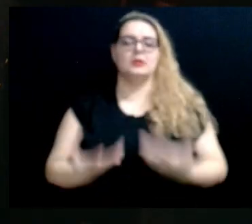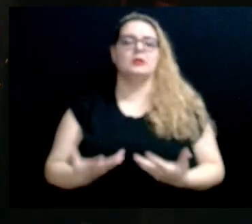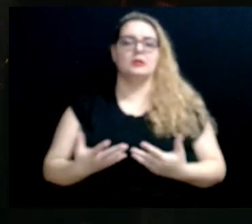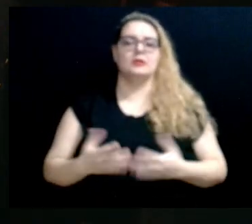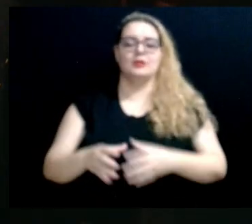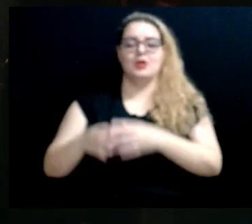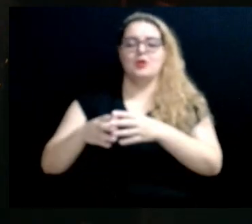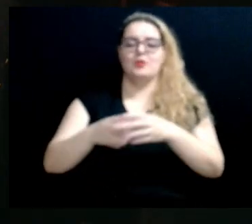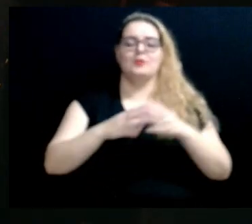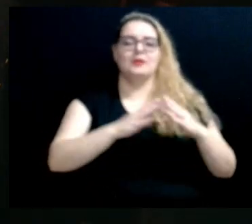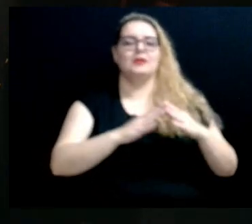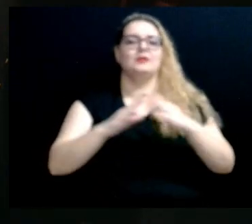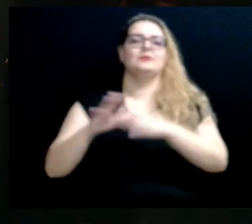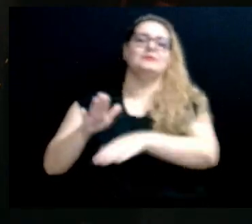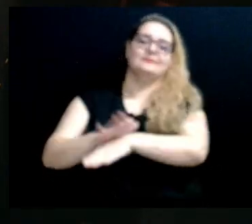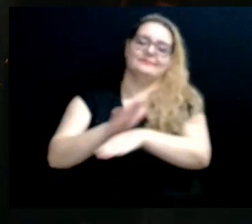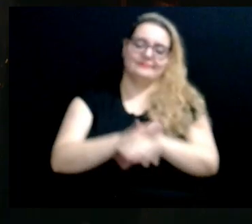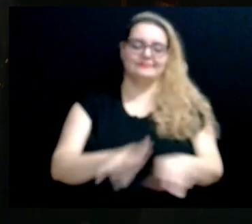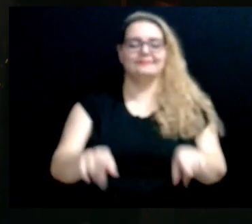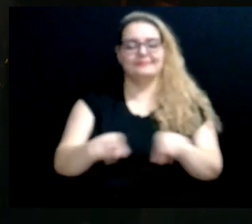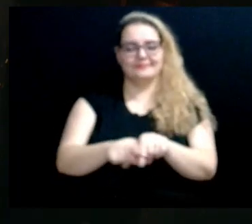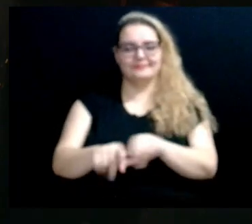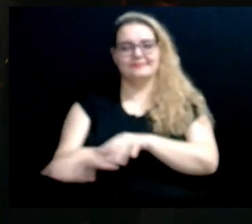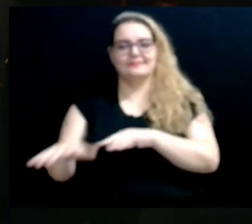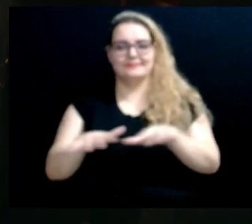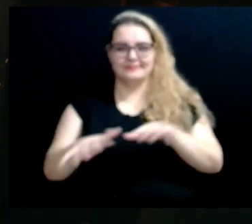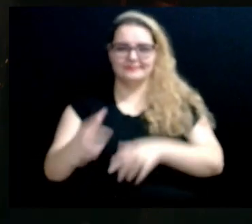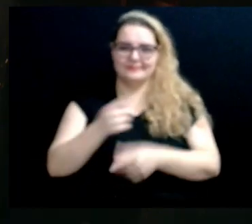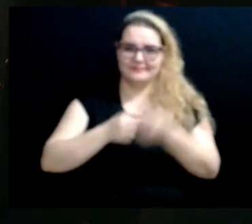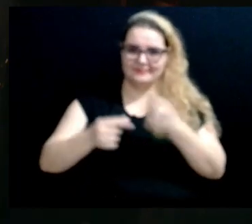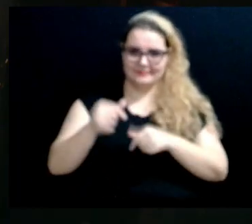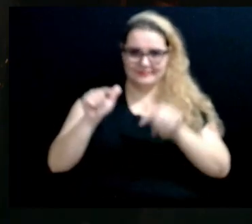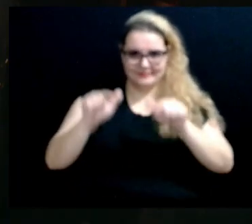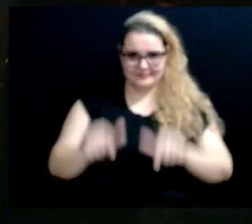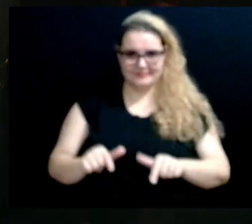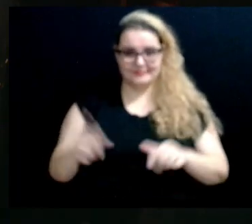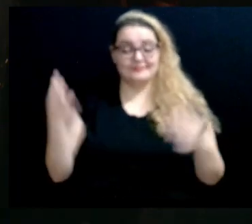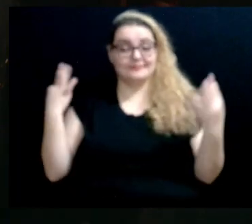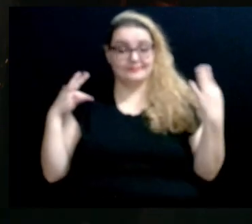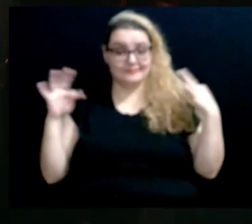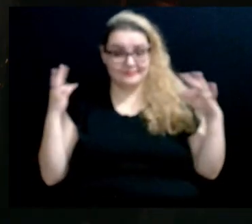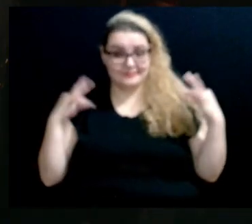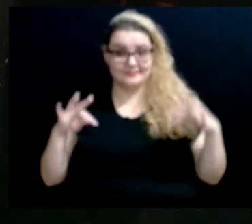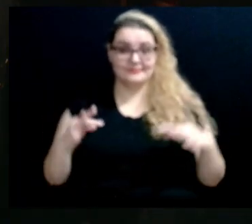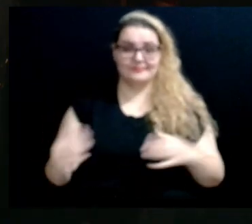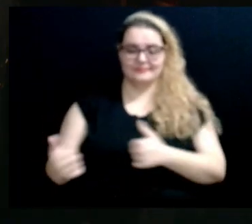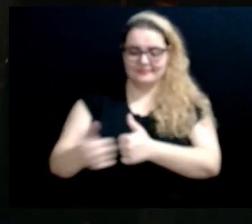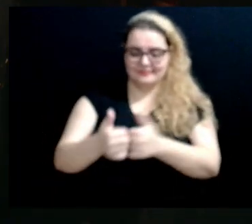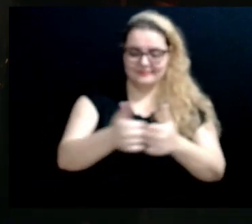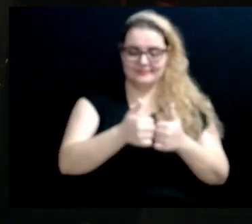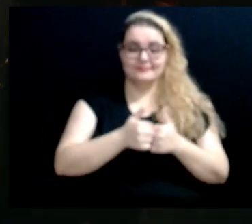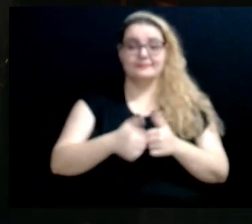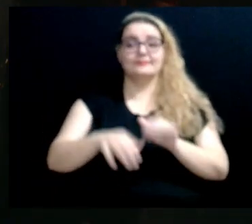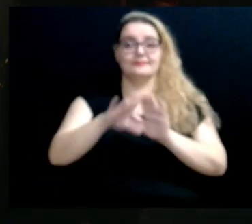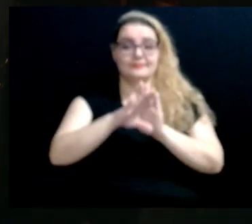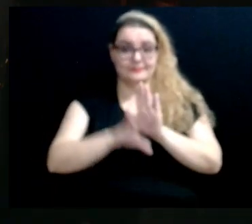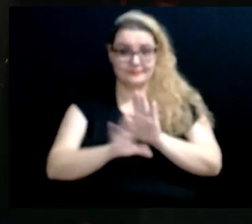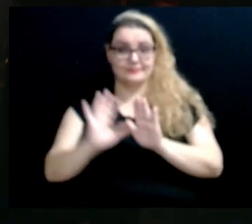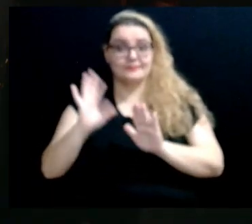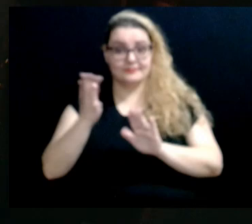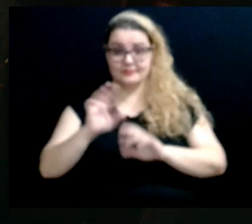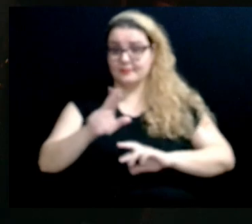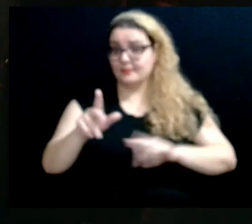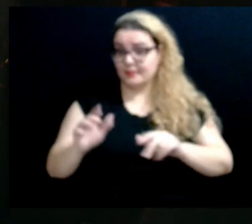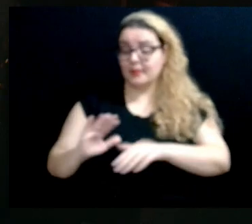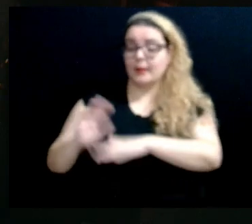contribui também para movimentar a economia local e o turismo da proximidade. A programação acontece em diferentes bairros da cidade